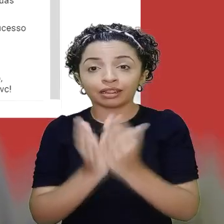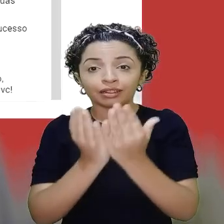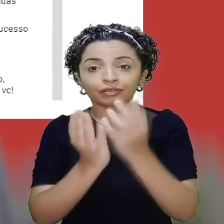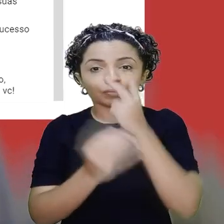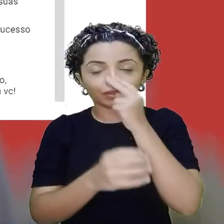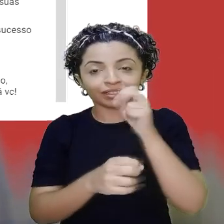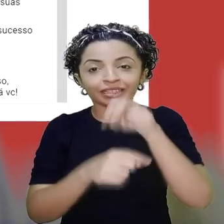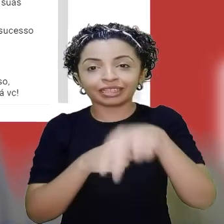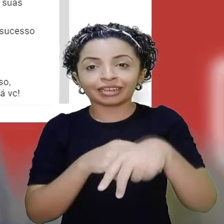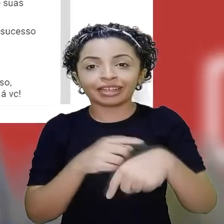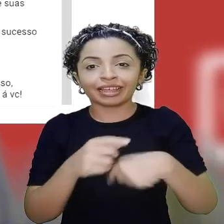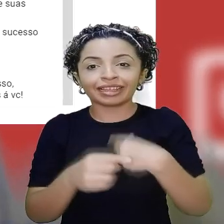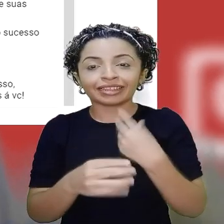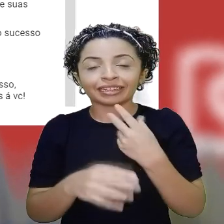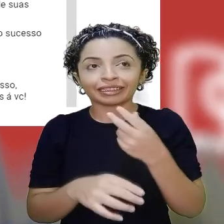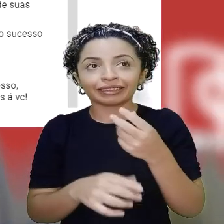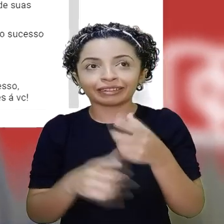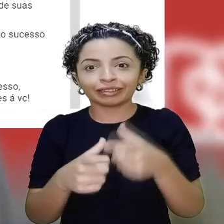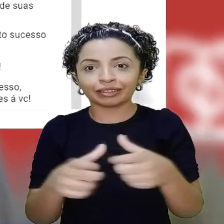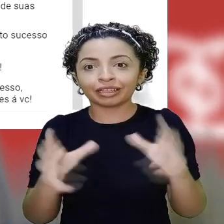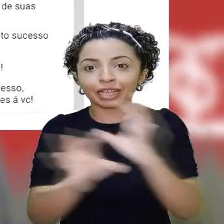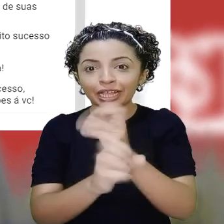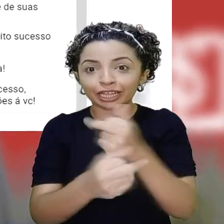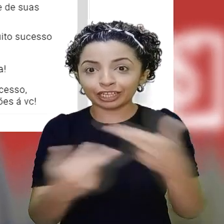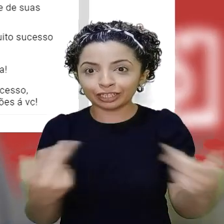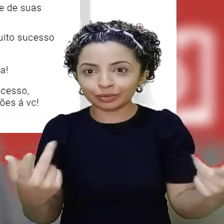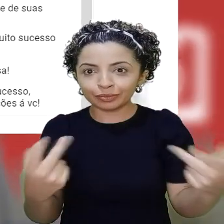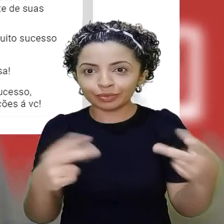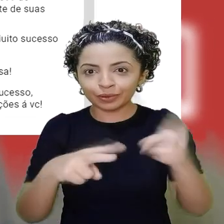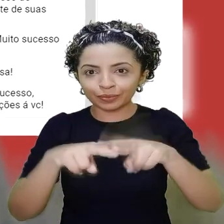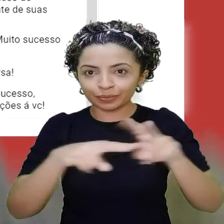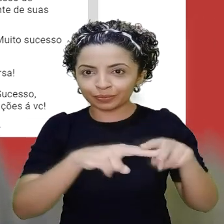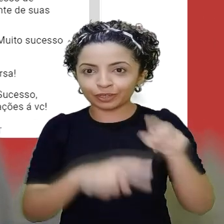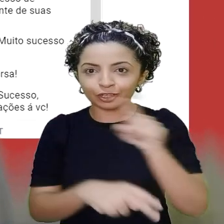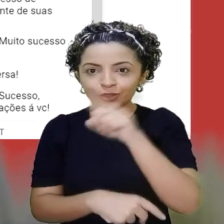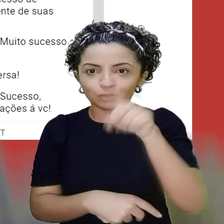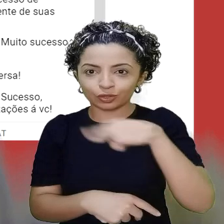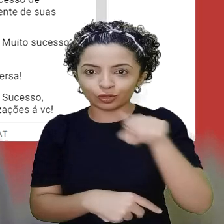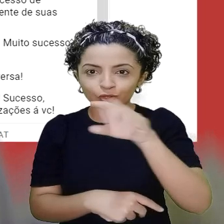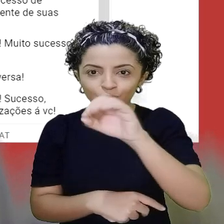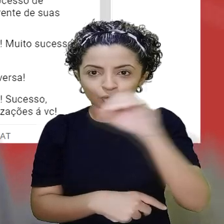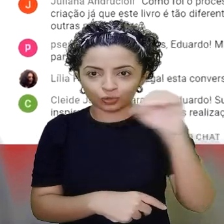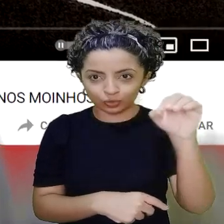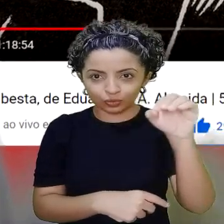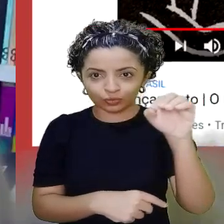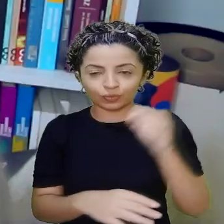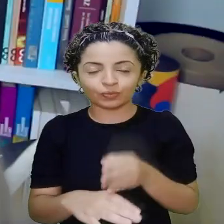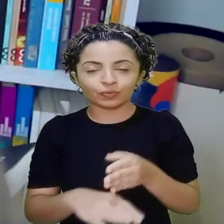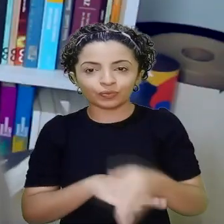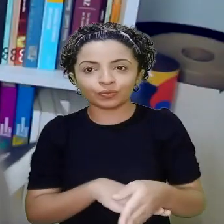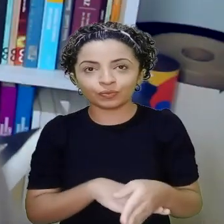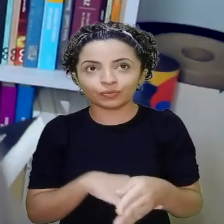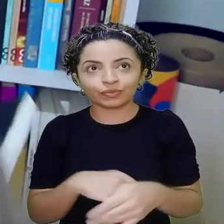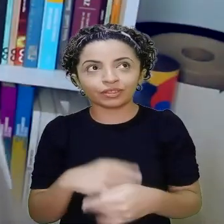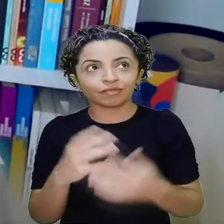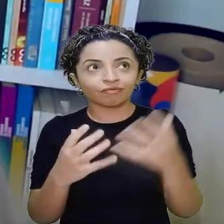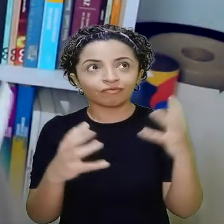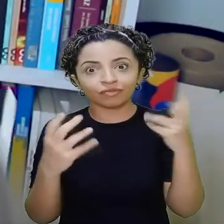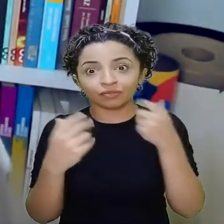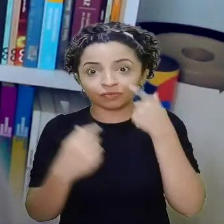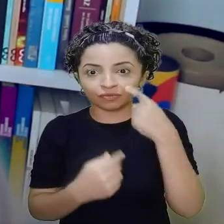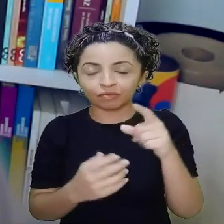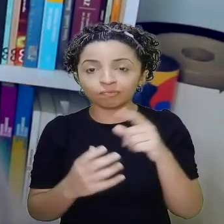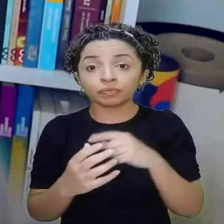de um zoológico, né? Desde o início você vai se ambientando e vai percebendo que você está entrando dentro de um jardim zoológico. É um